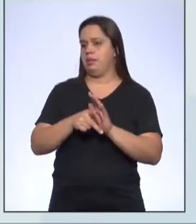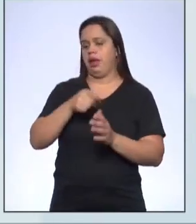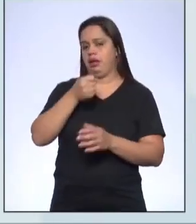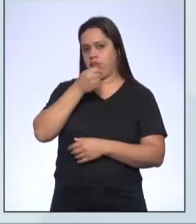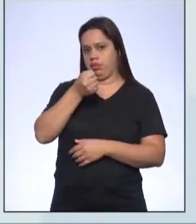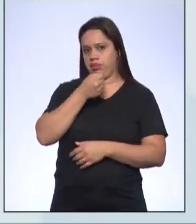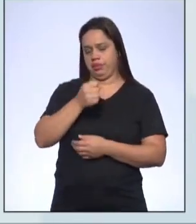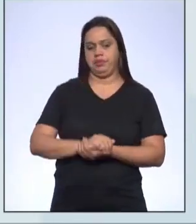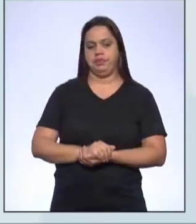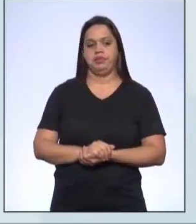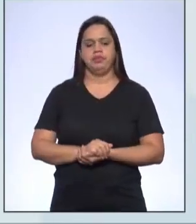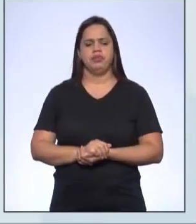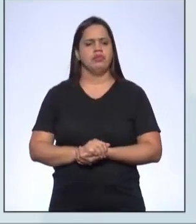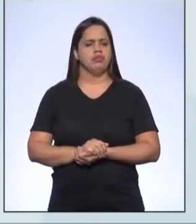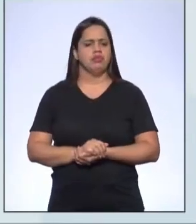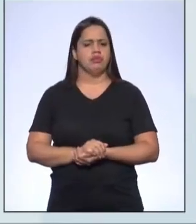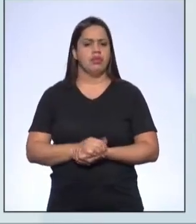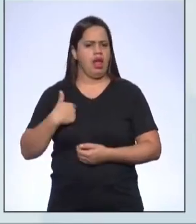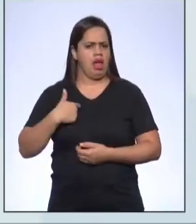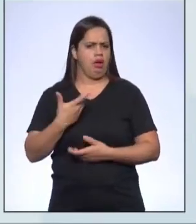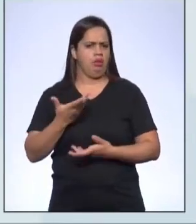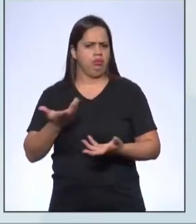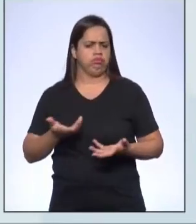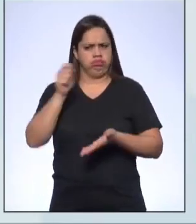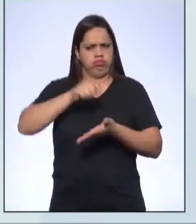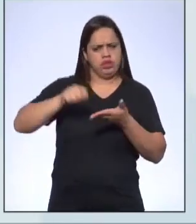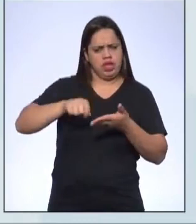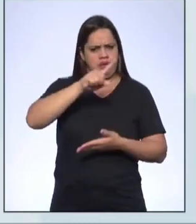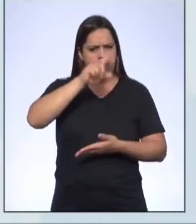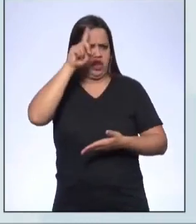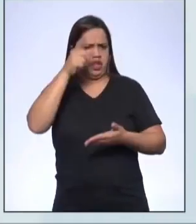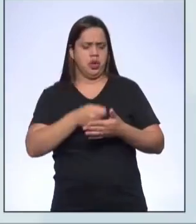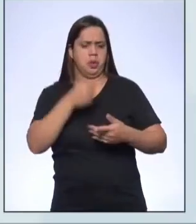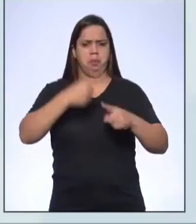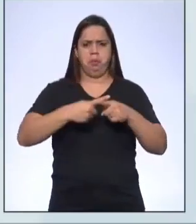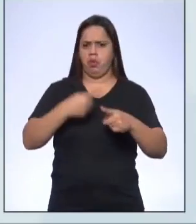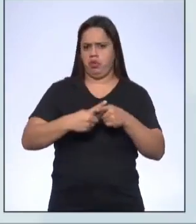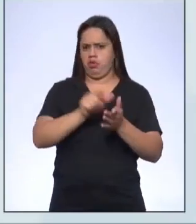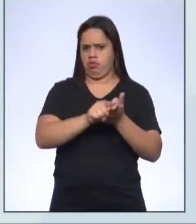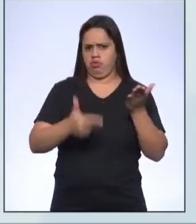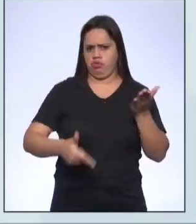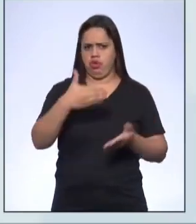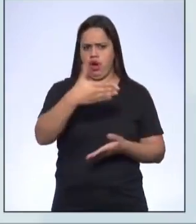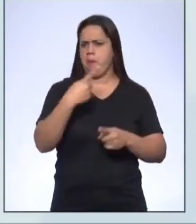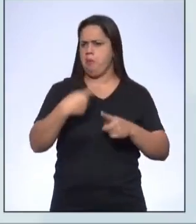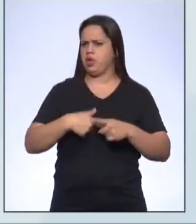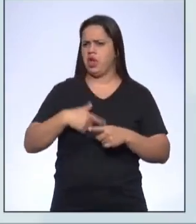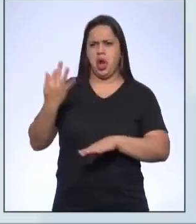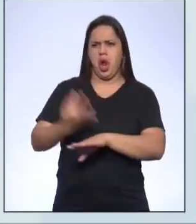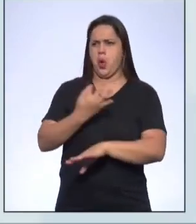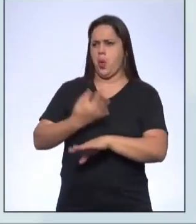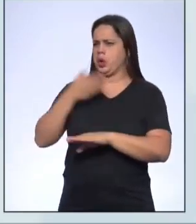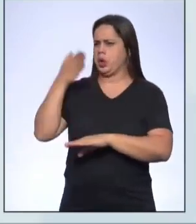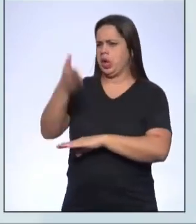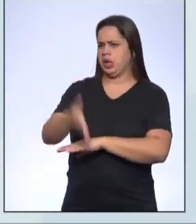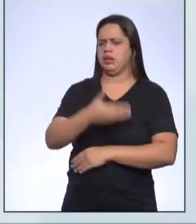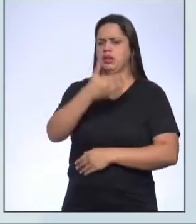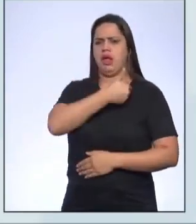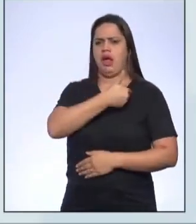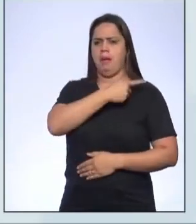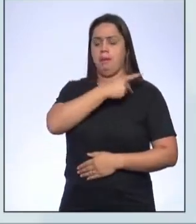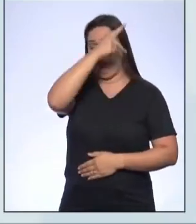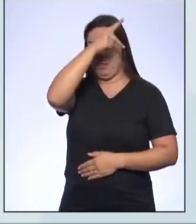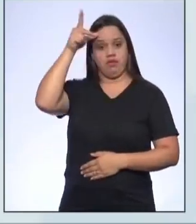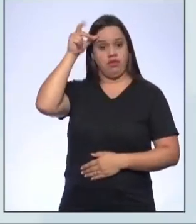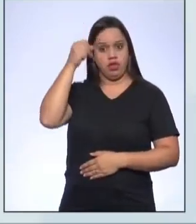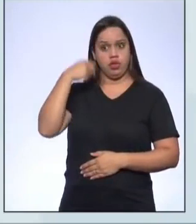Isso. Decidi escrever para vocês do jornal porque não aguento mais ir para a prefeitura e ninguém me atender. Perdi